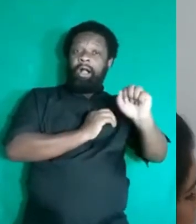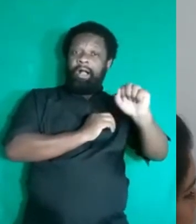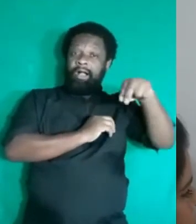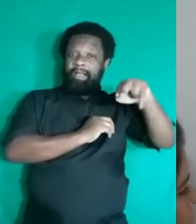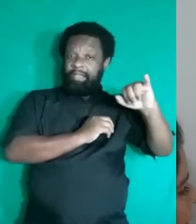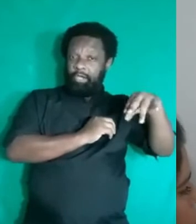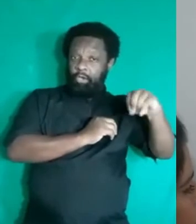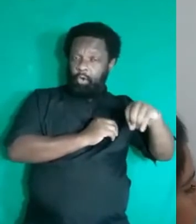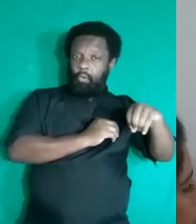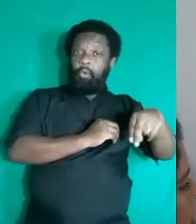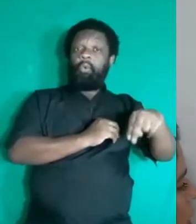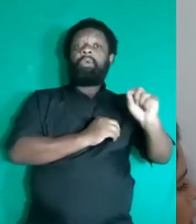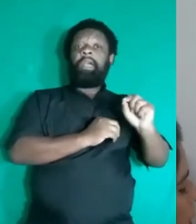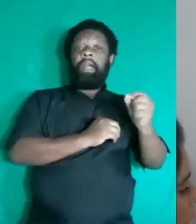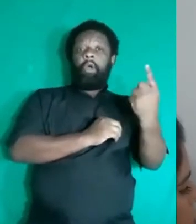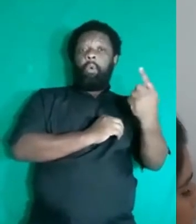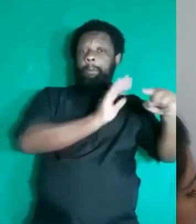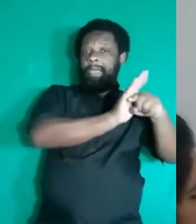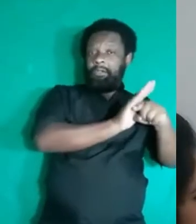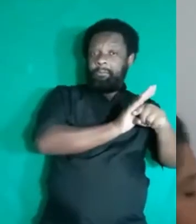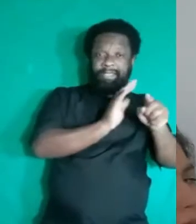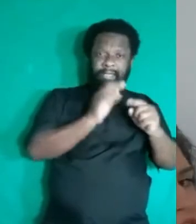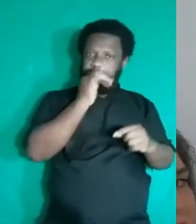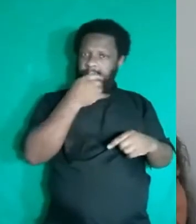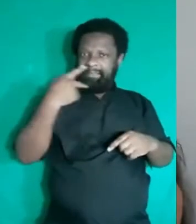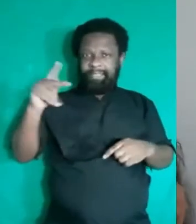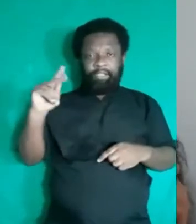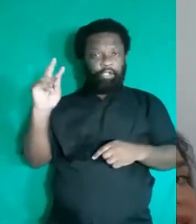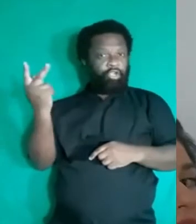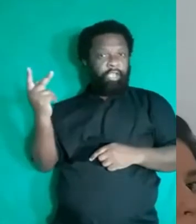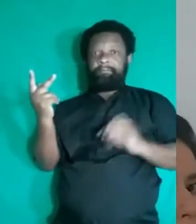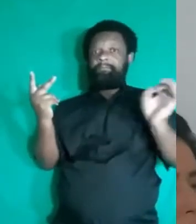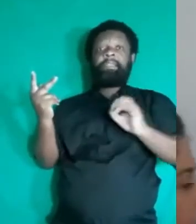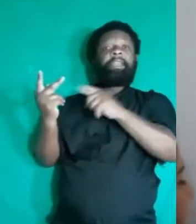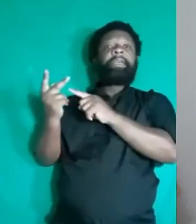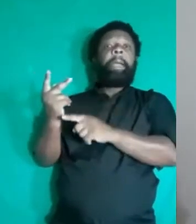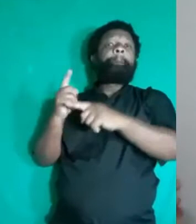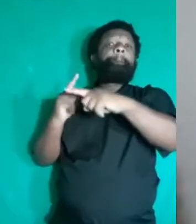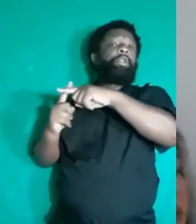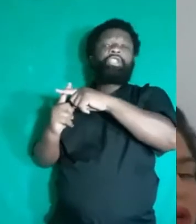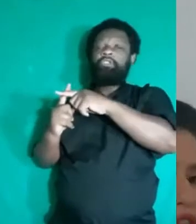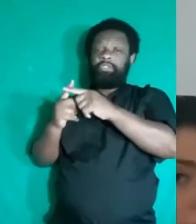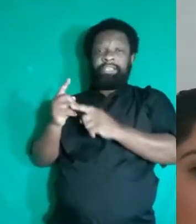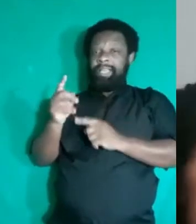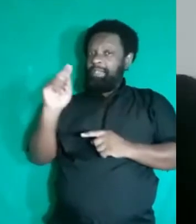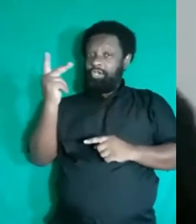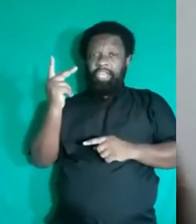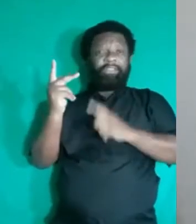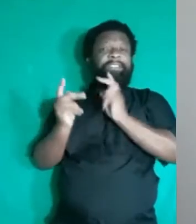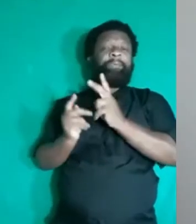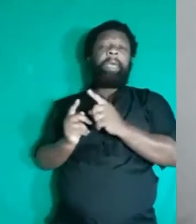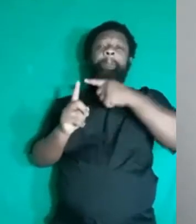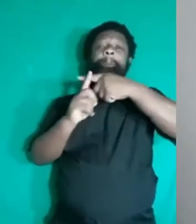aparecendo, que é a carga justamente do ânion, 1-, e esse 3, pessoal, ele não é a carga do hidrogênio. O hidrogênio,